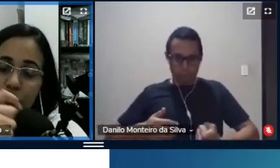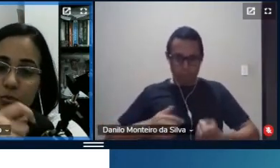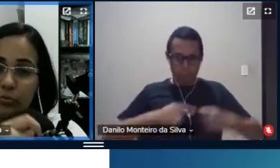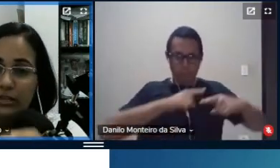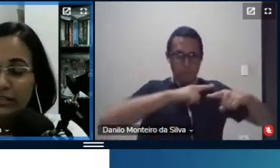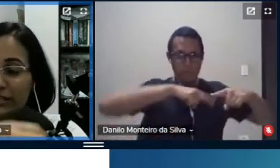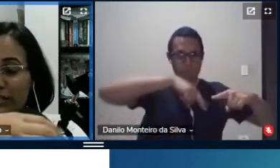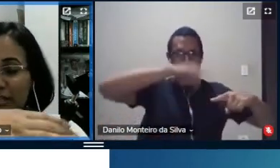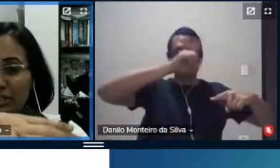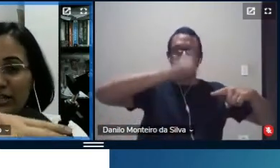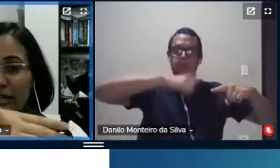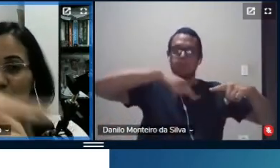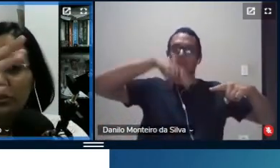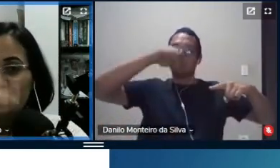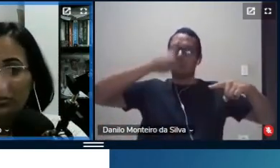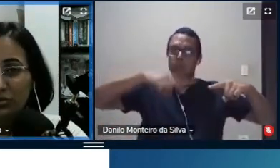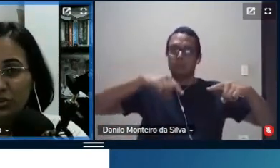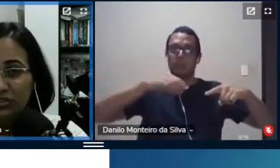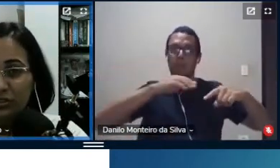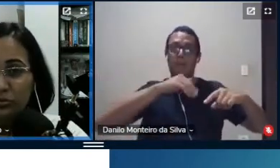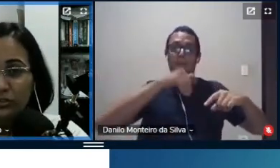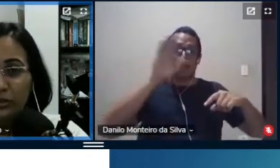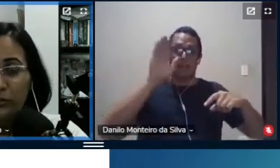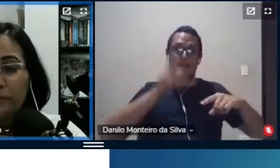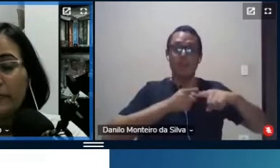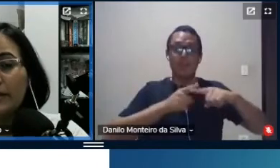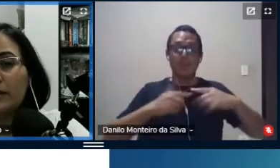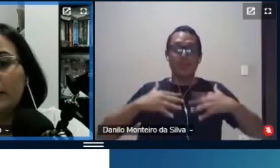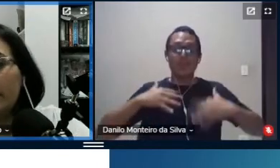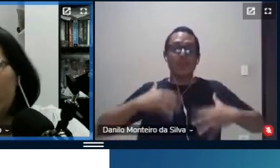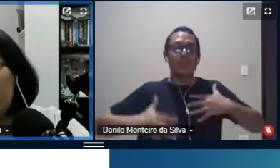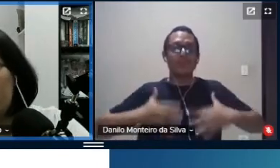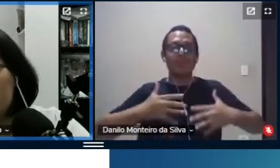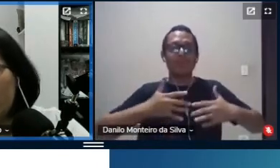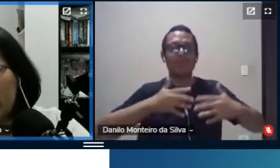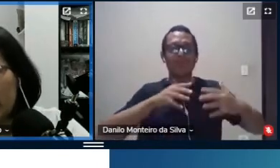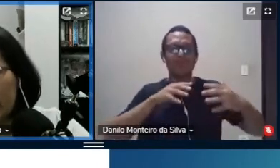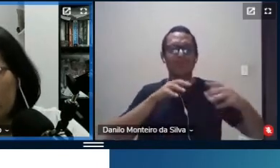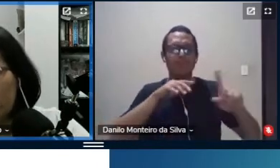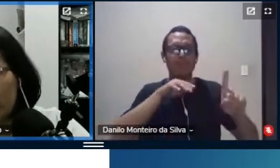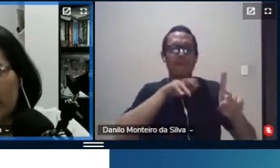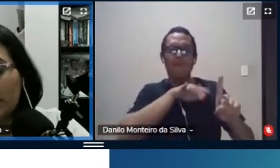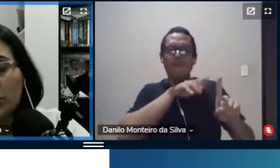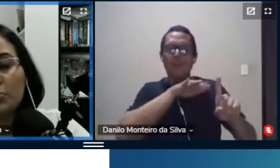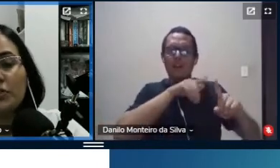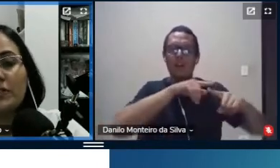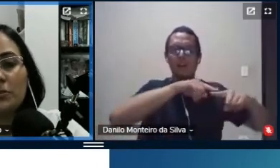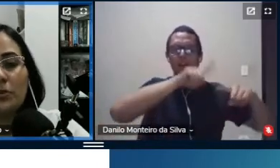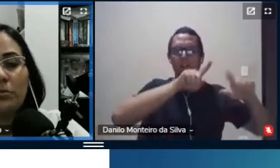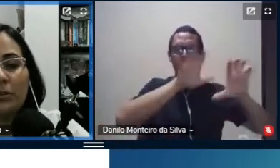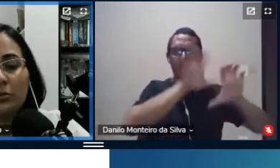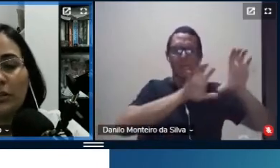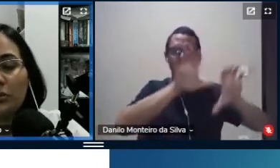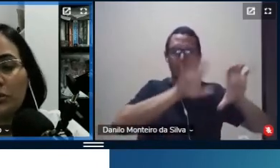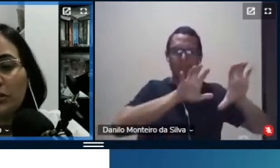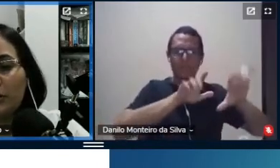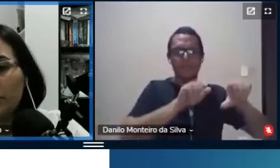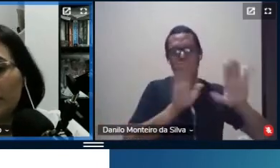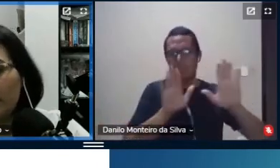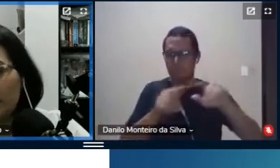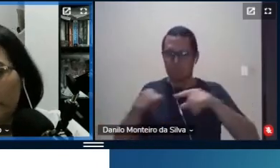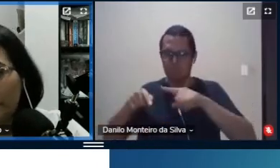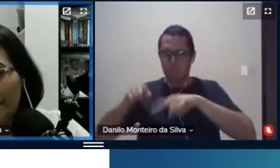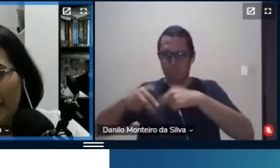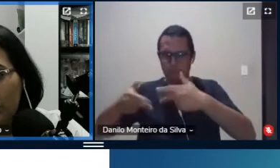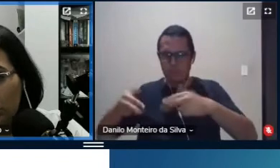porque o nosso corpo ele gera muita distorção no sinal. E aqui nos materiais, nos metais, a gente pode fazer um comprimento menor e ter